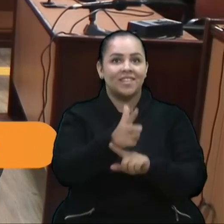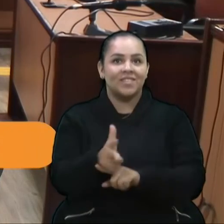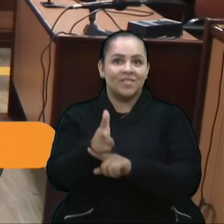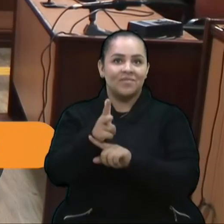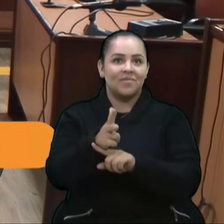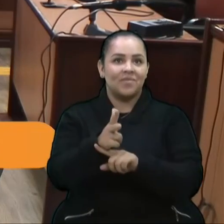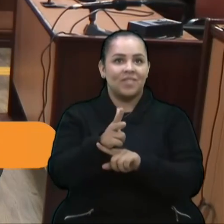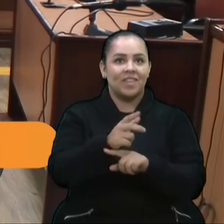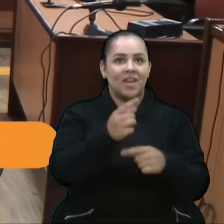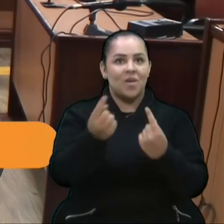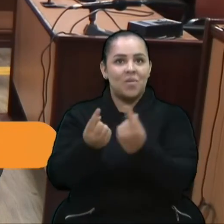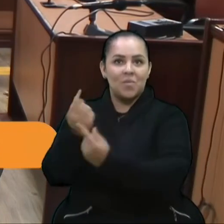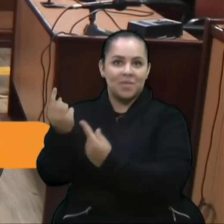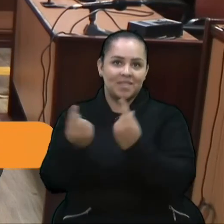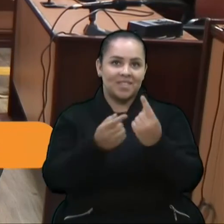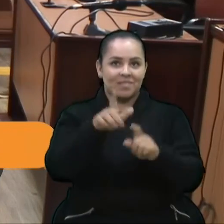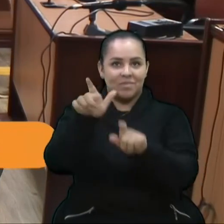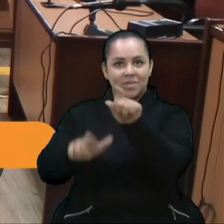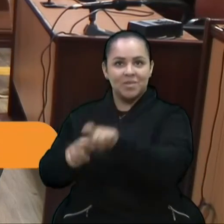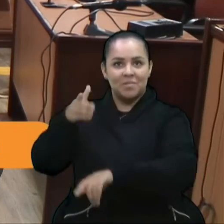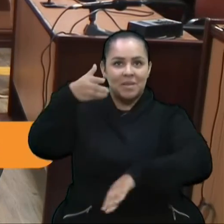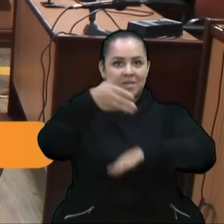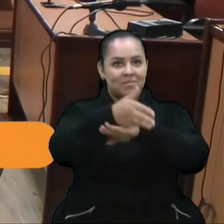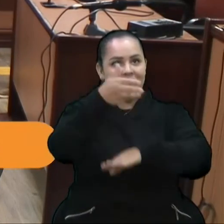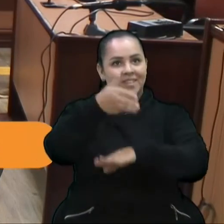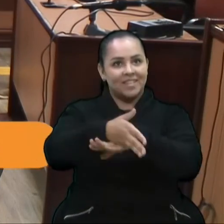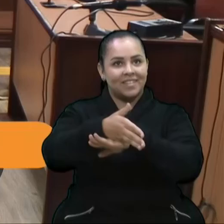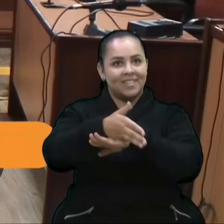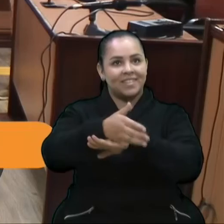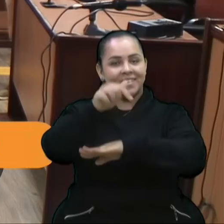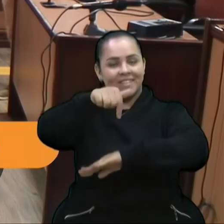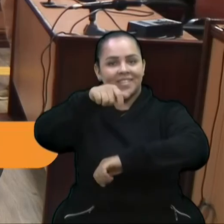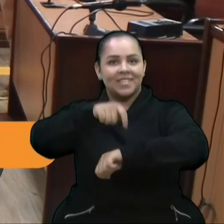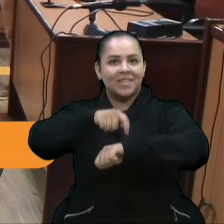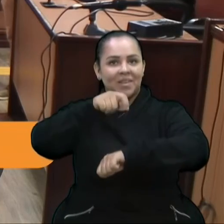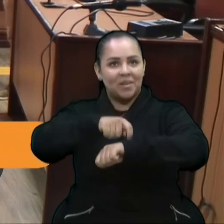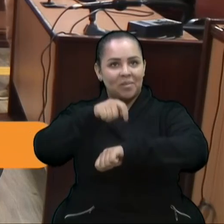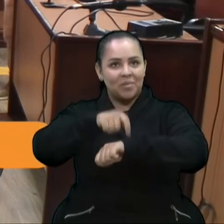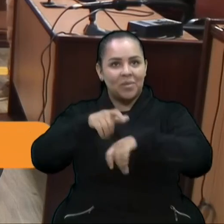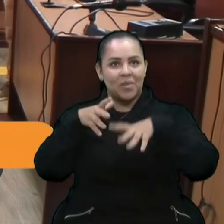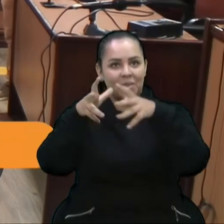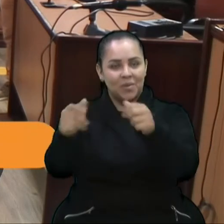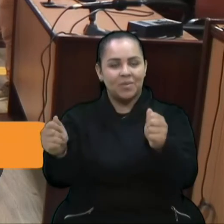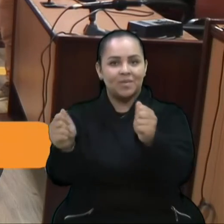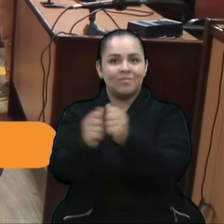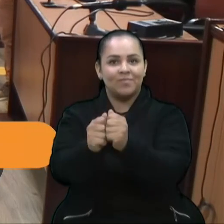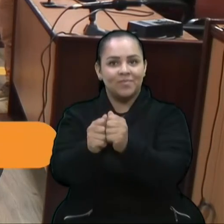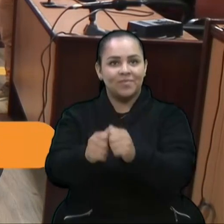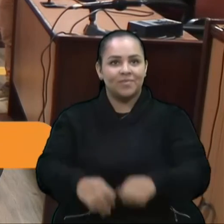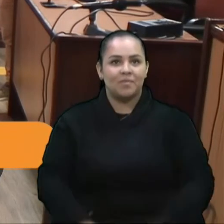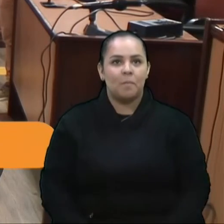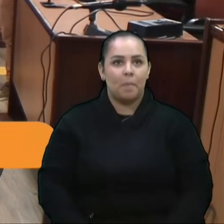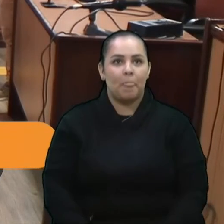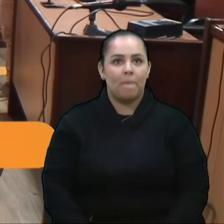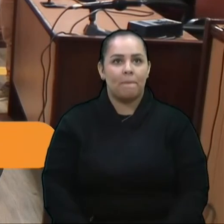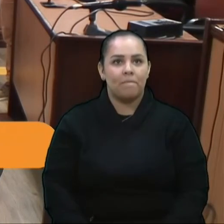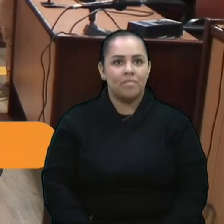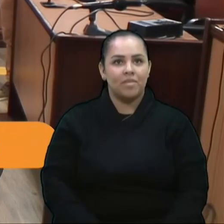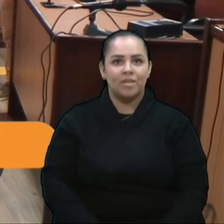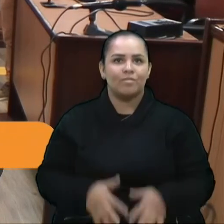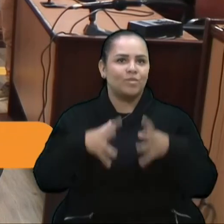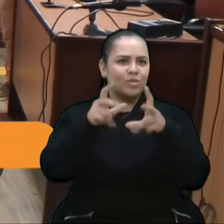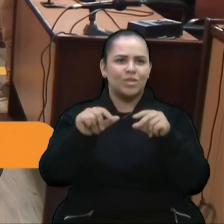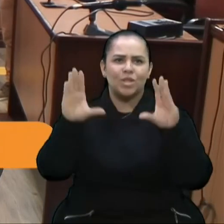algumas das tantas pessoas que fizeram parte deste momento, todos juntos. Em todas as noites,